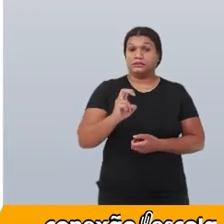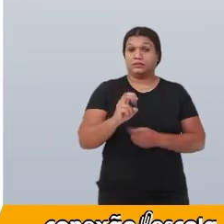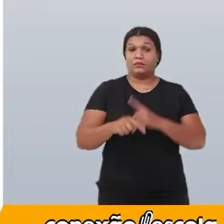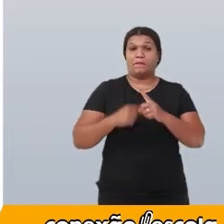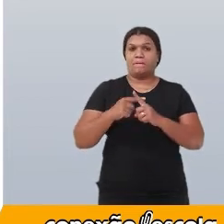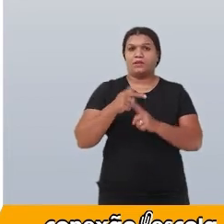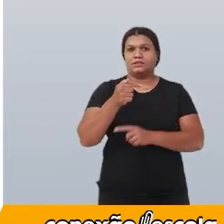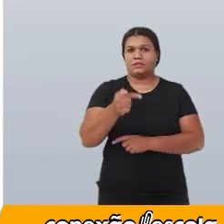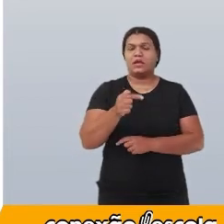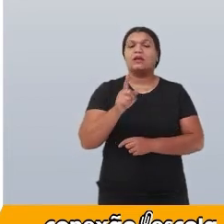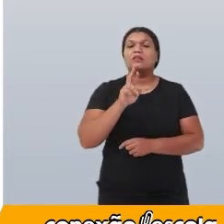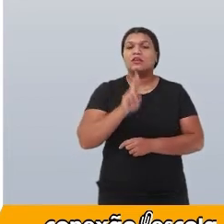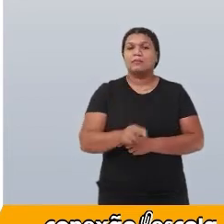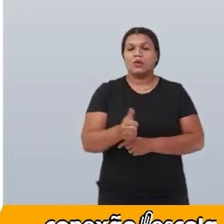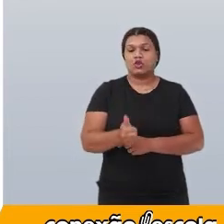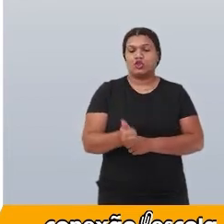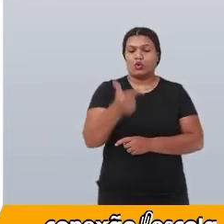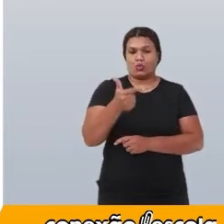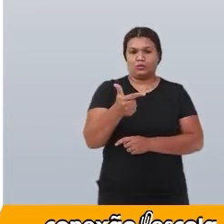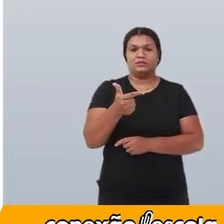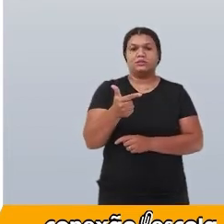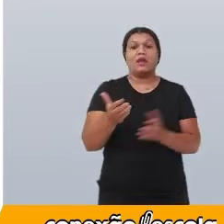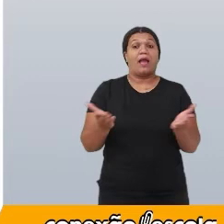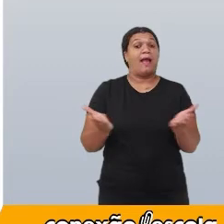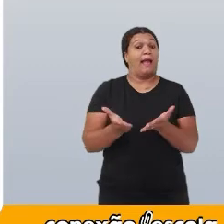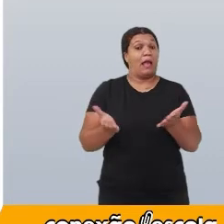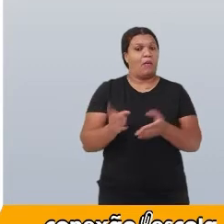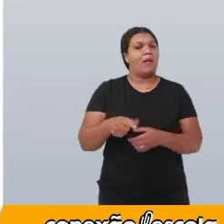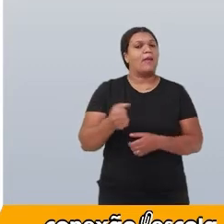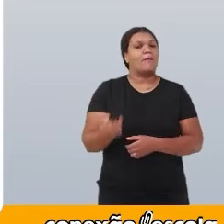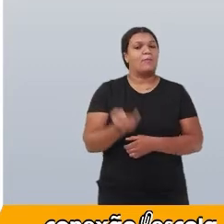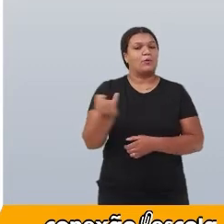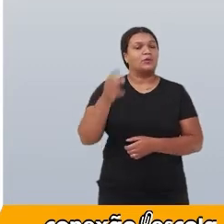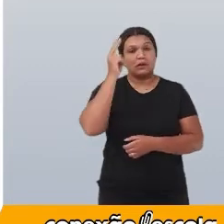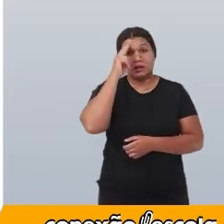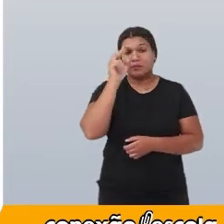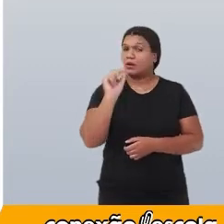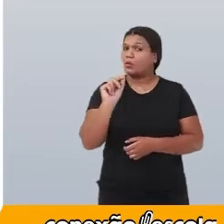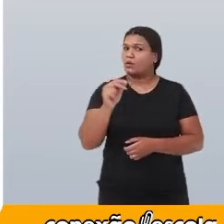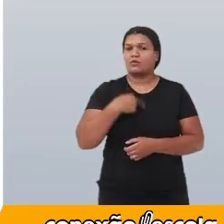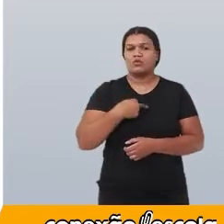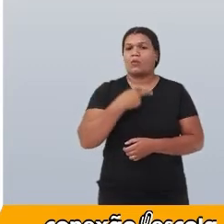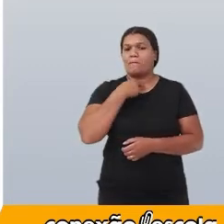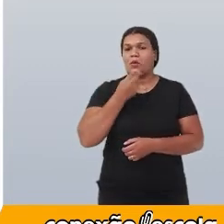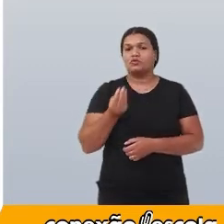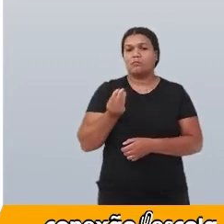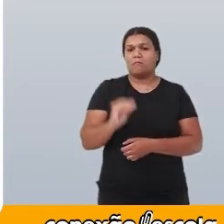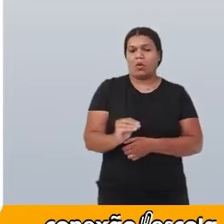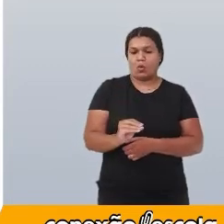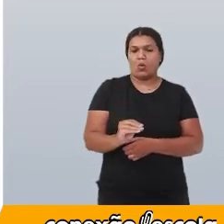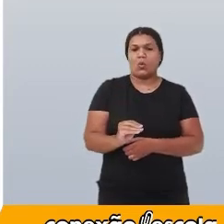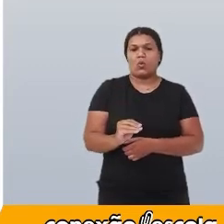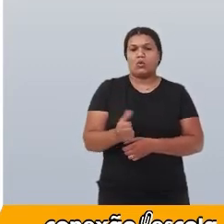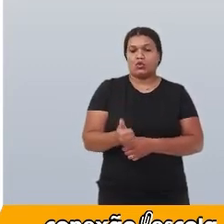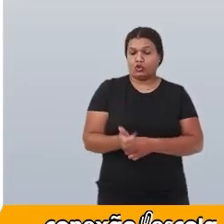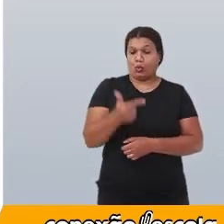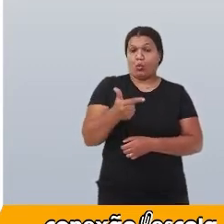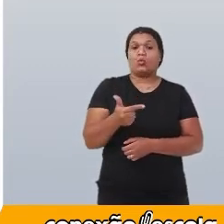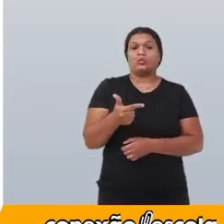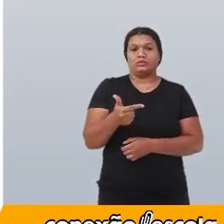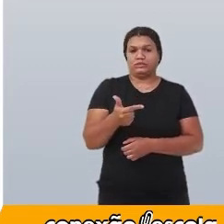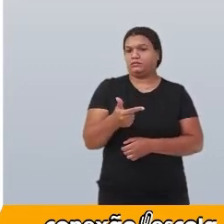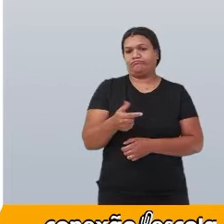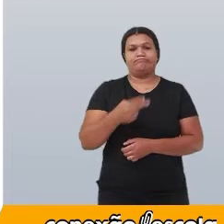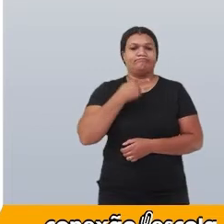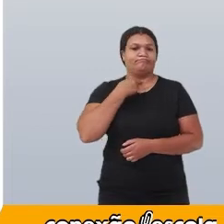mais 7 é 12. E agora é importante lembrar que eu não posso descer,